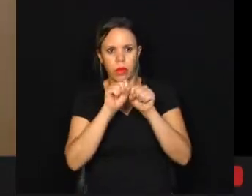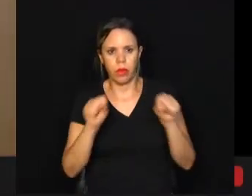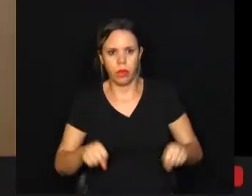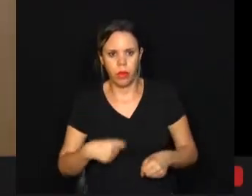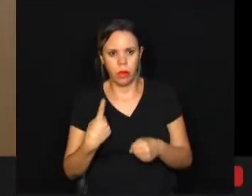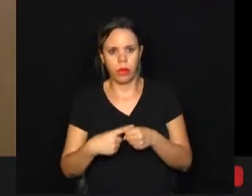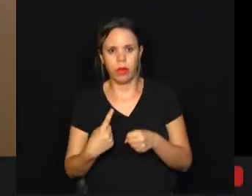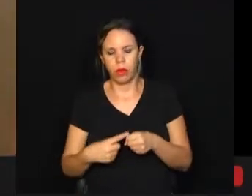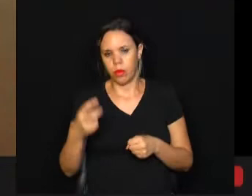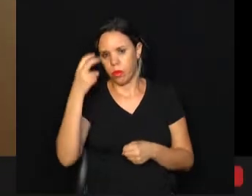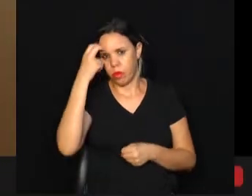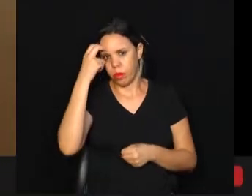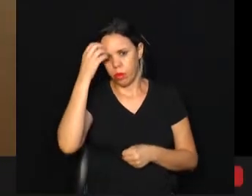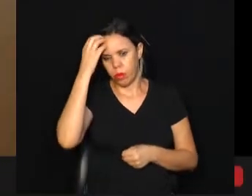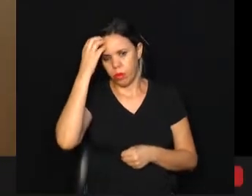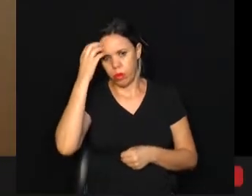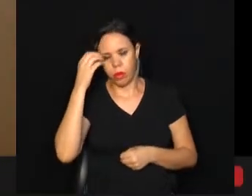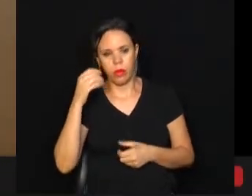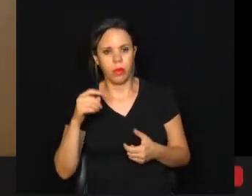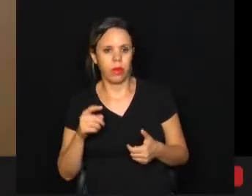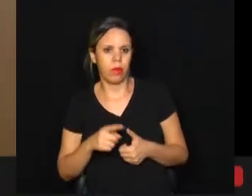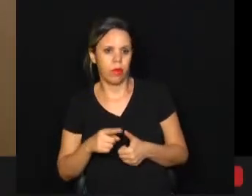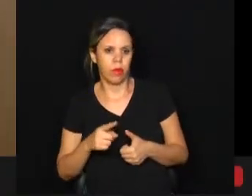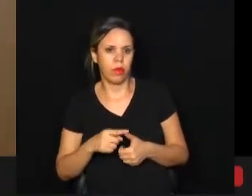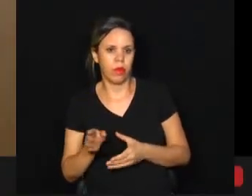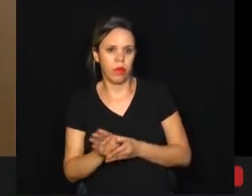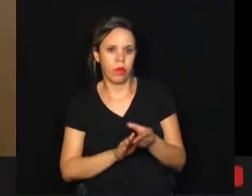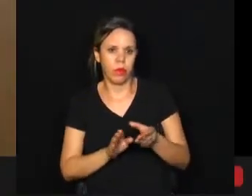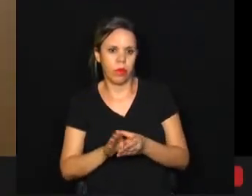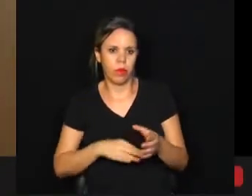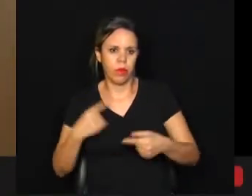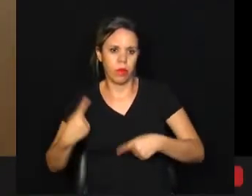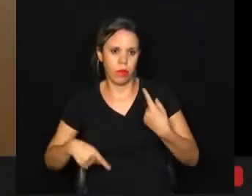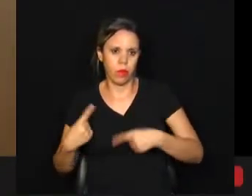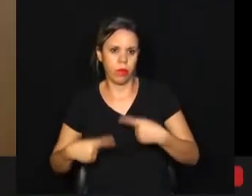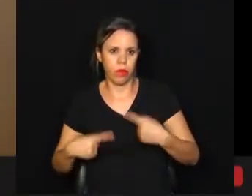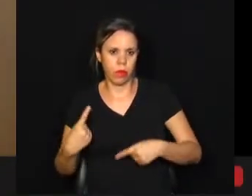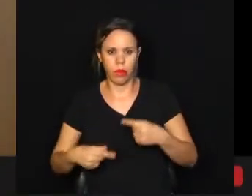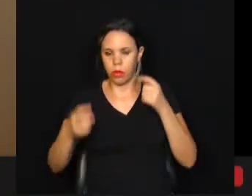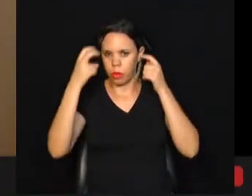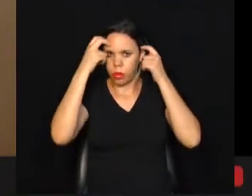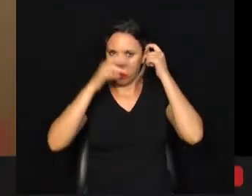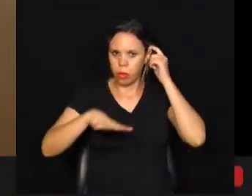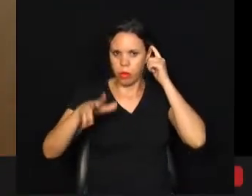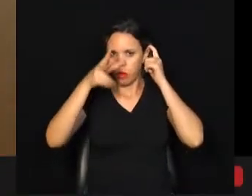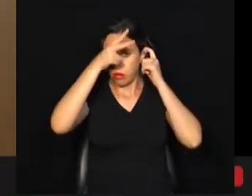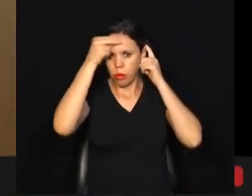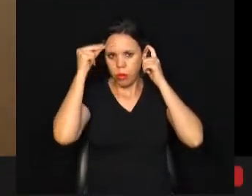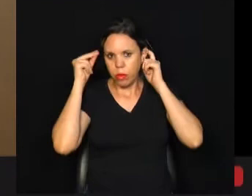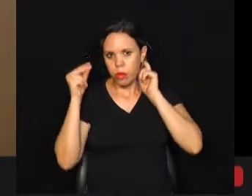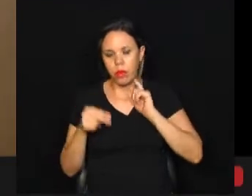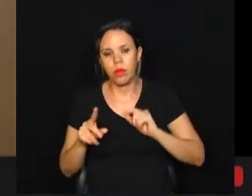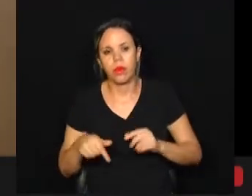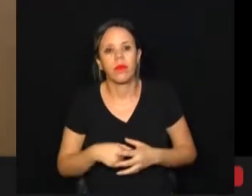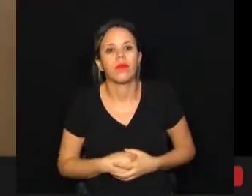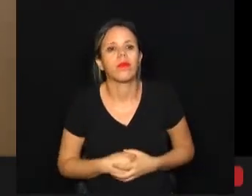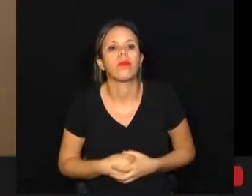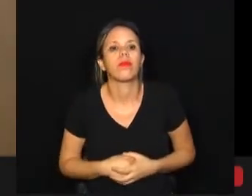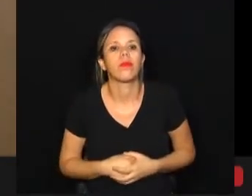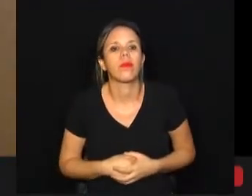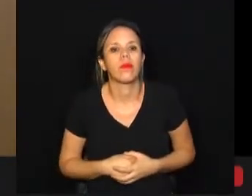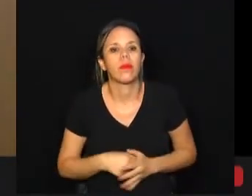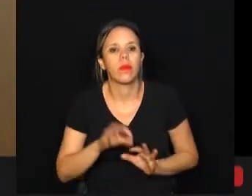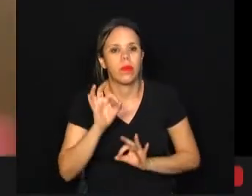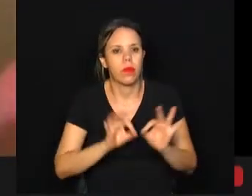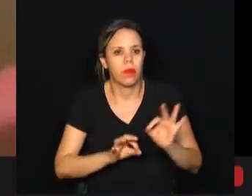Municipal de Cultura. Era o Conselho de Políticas Culturais Público, era o